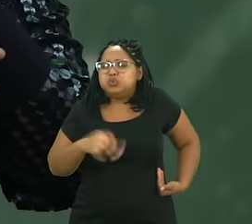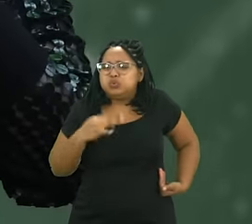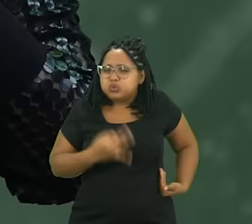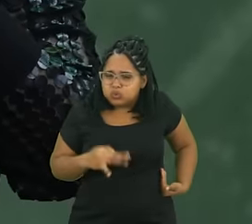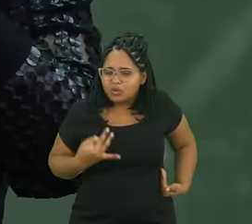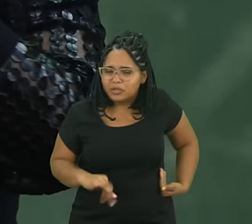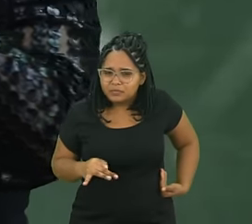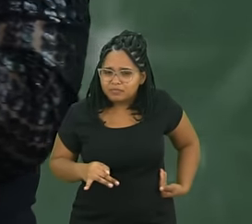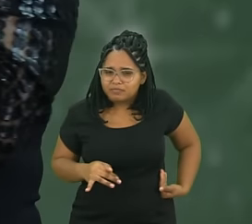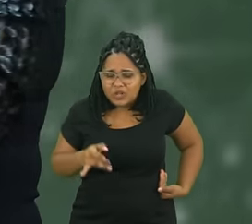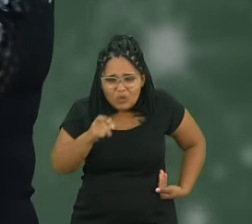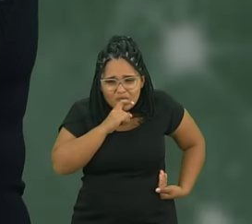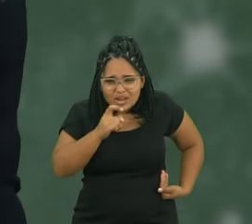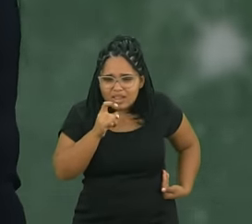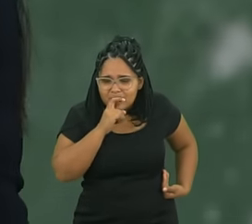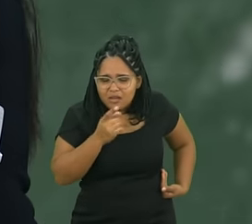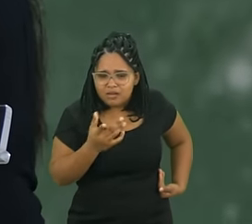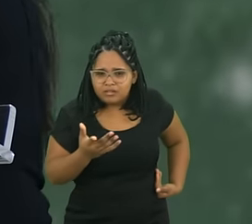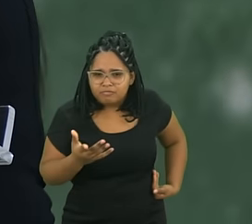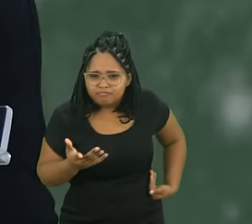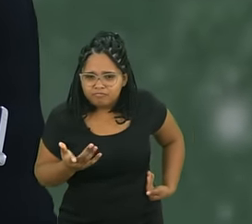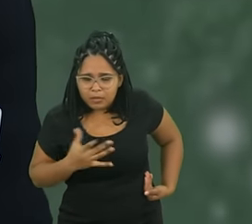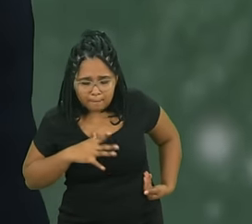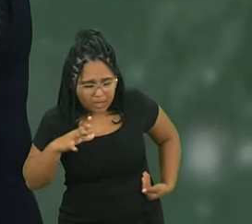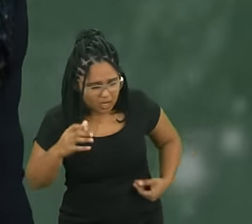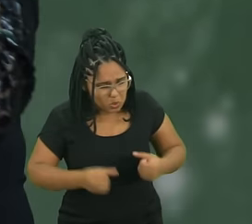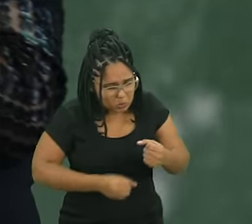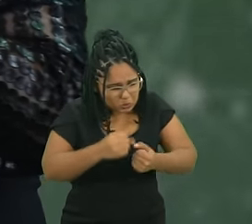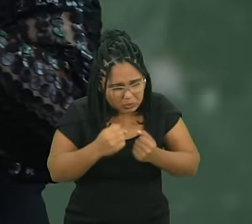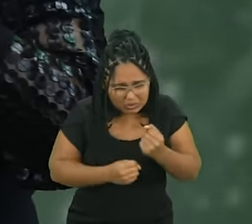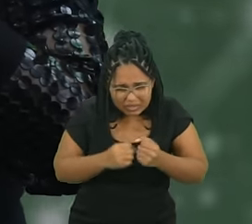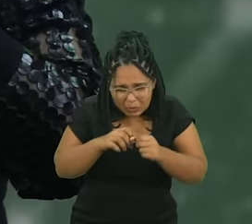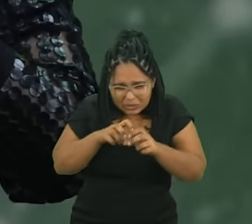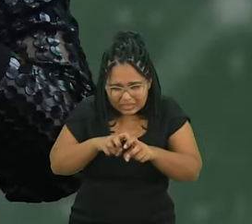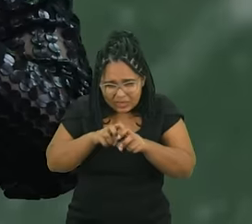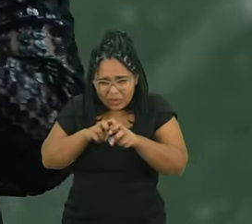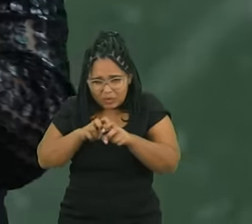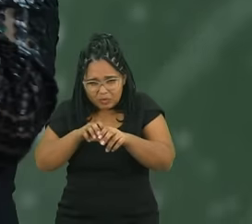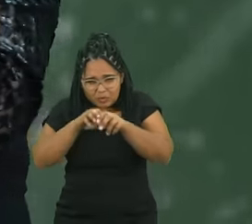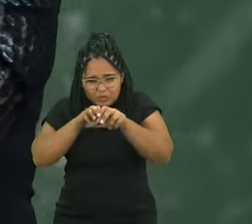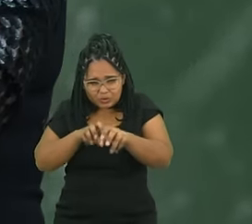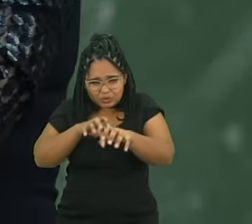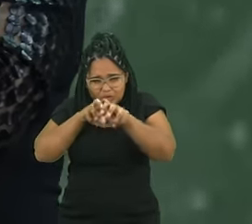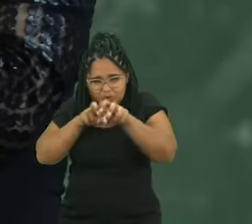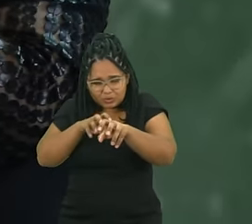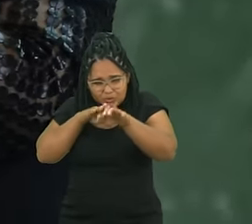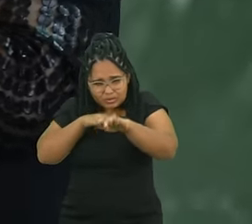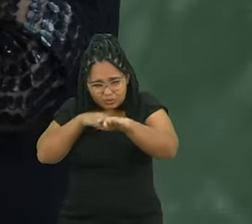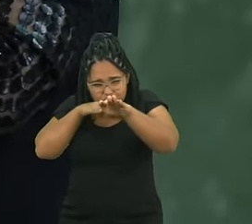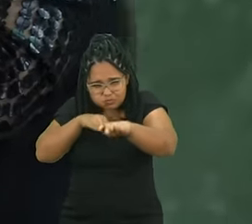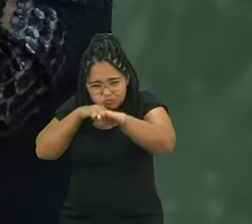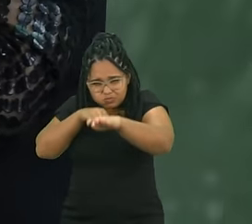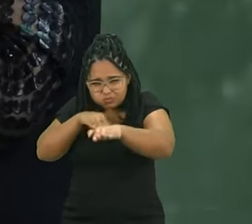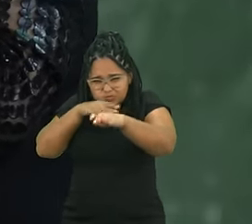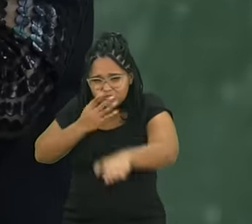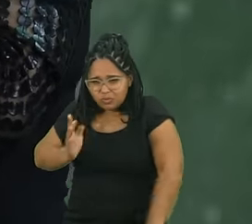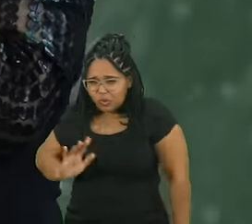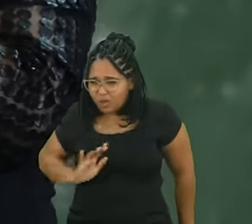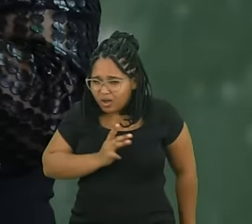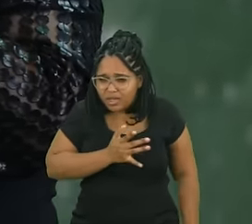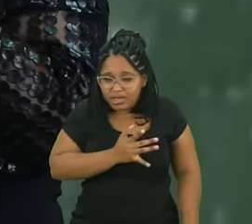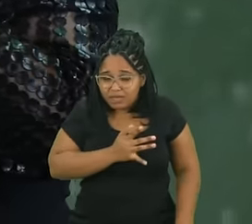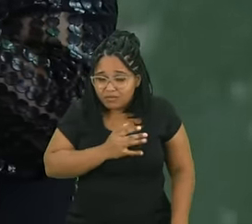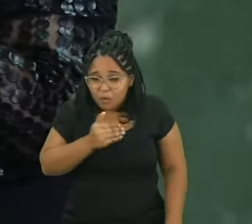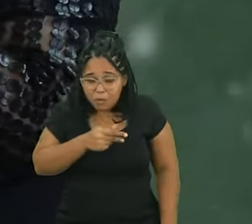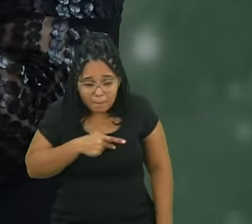para o pronto-socorro agora. Peguei o meu carro, peguei um trânsito horrível, e o Lorival gemendo do meu lado, e ele tremendo. E fomos,